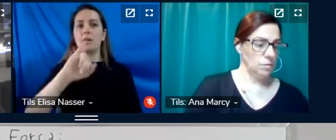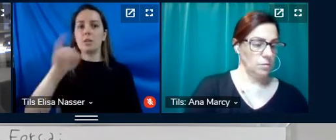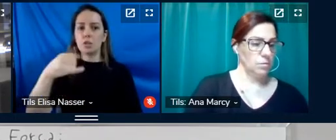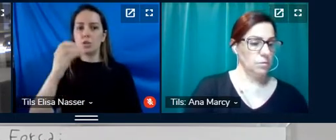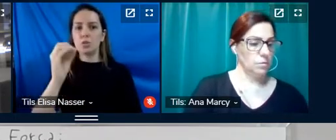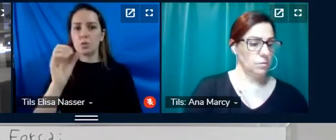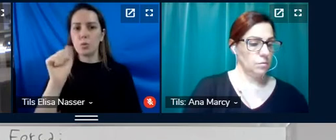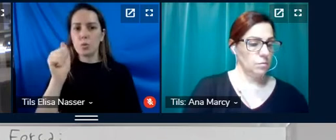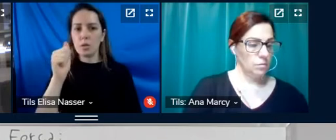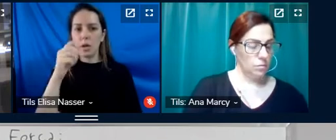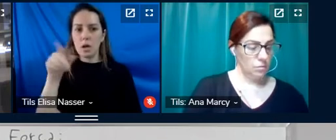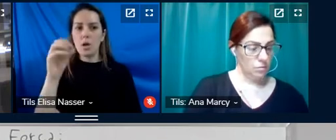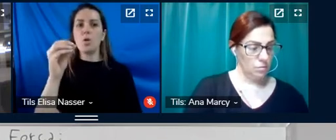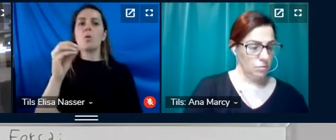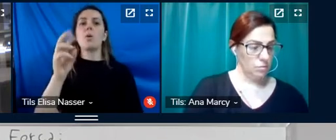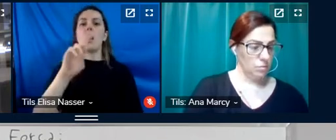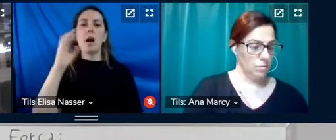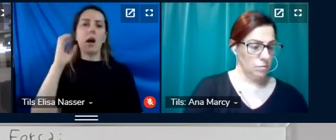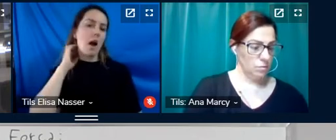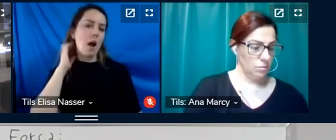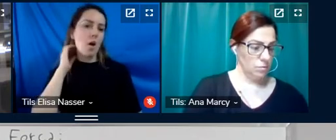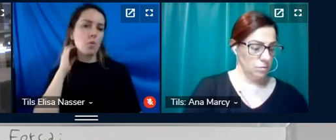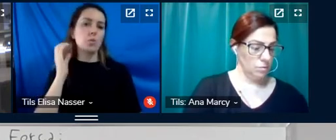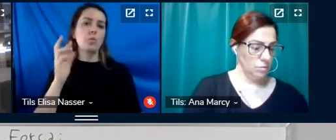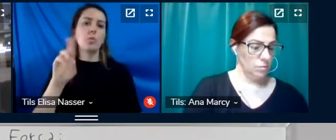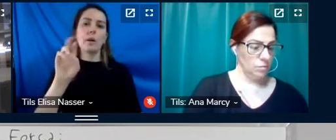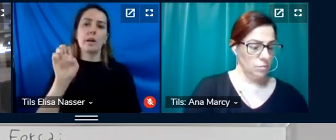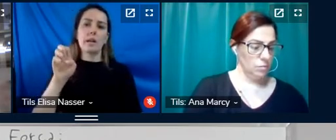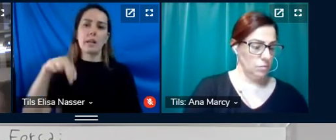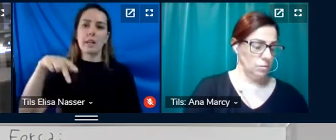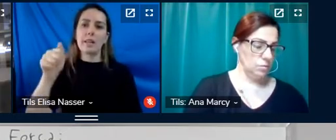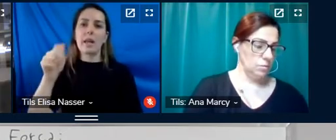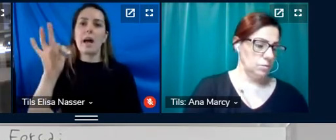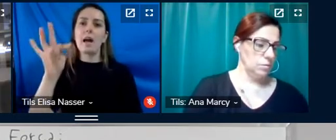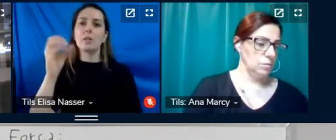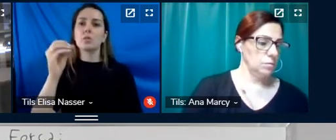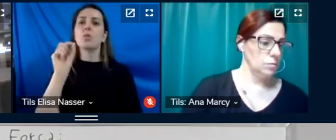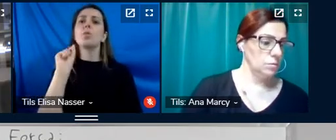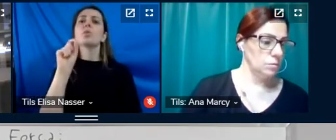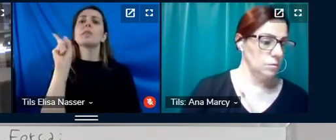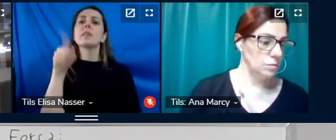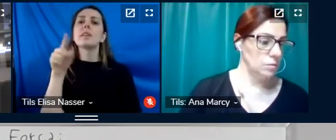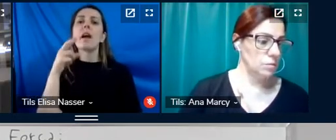Hoje o quórum tá baixo, né? Será que é porque tá chegando no final do ano?